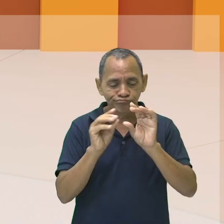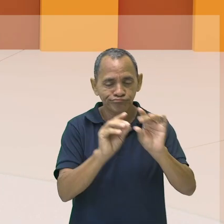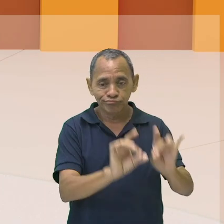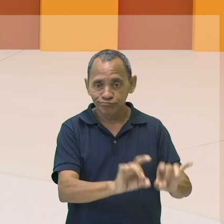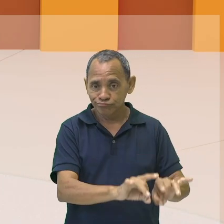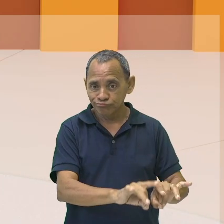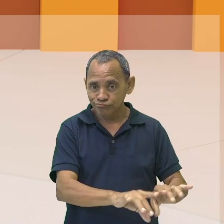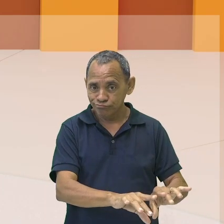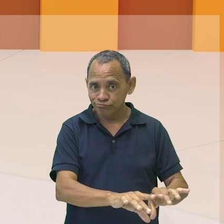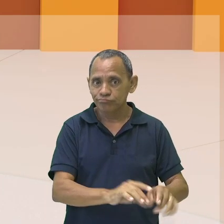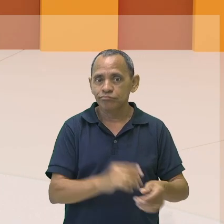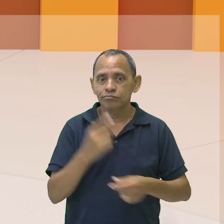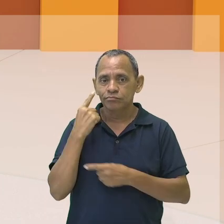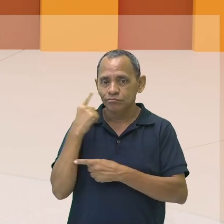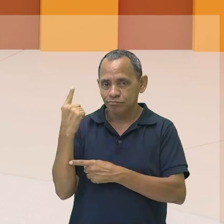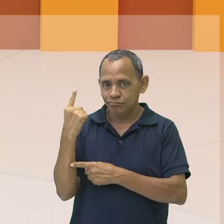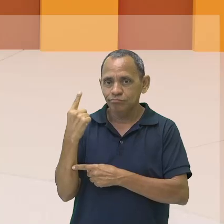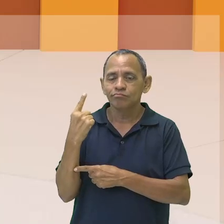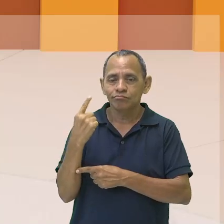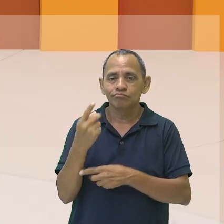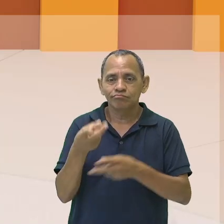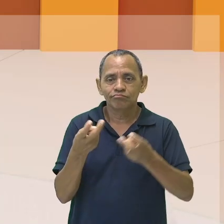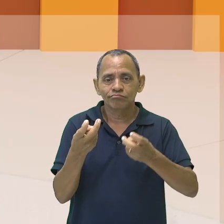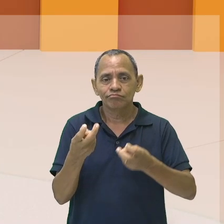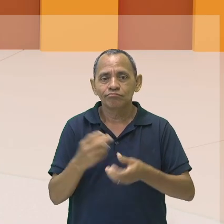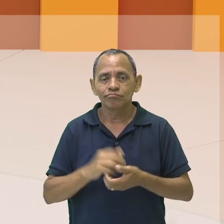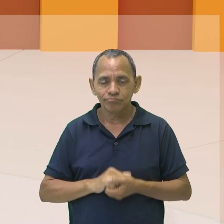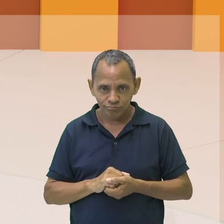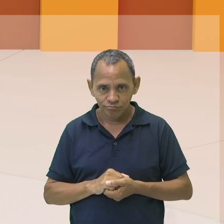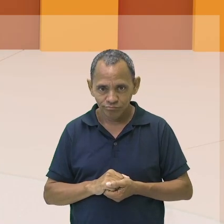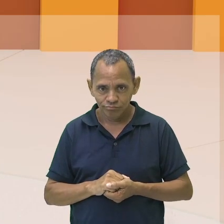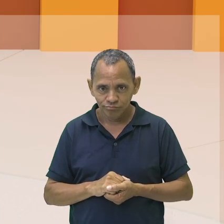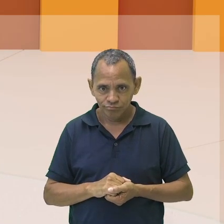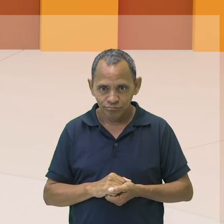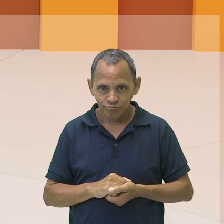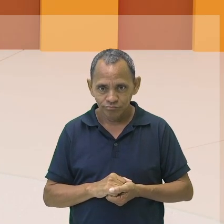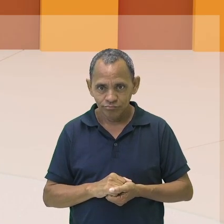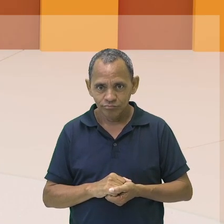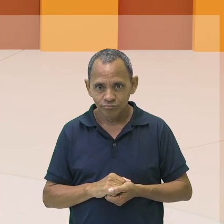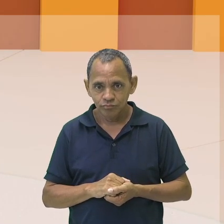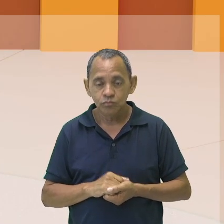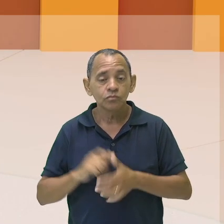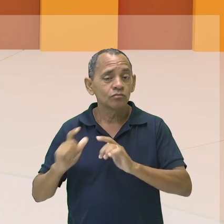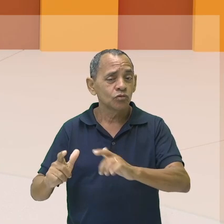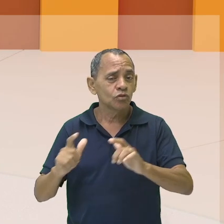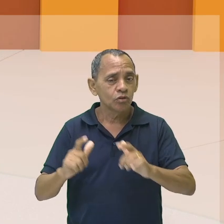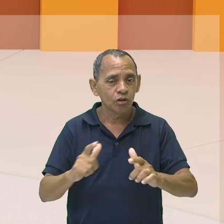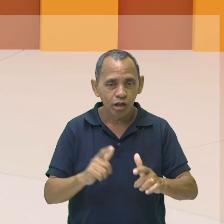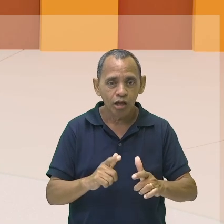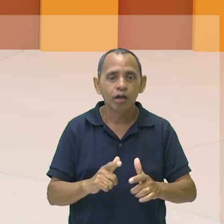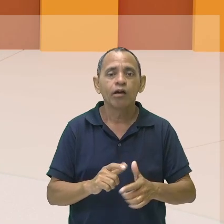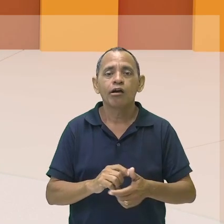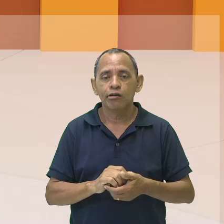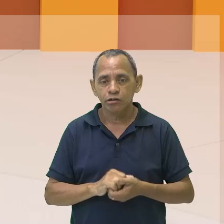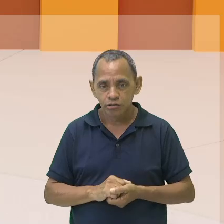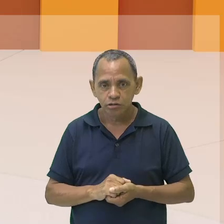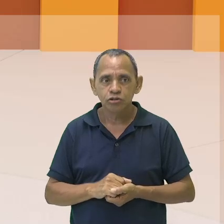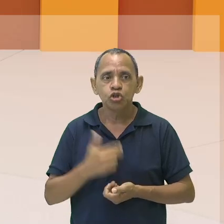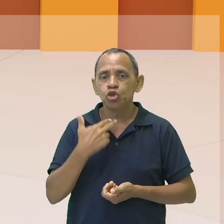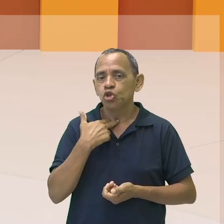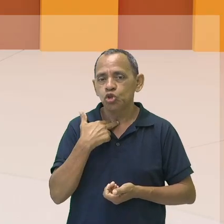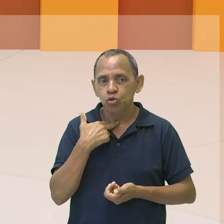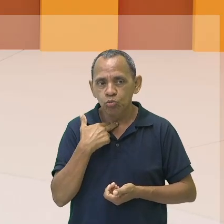estão vendo aqui, ó. Essas imagens são fruto ali de lixo que vai parar em locais inadequados e sem nenhum tipo de